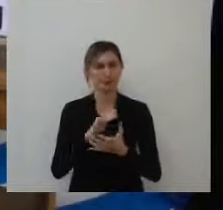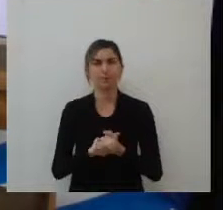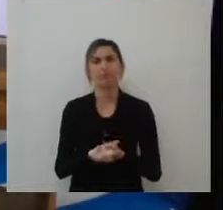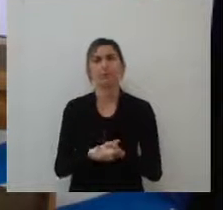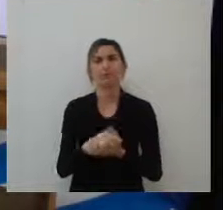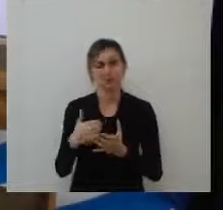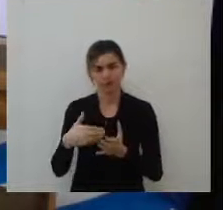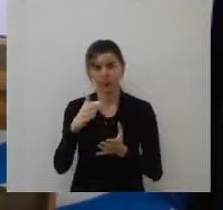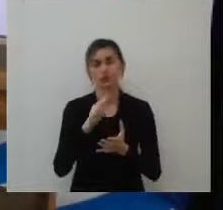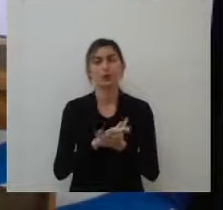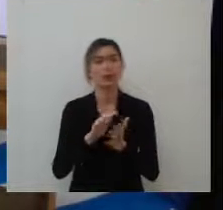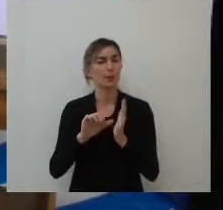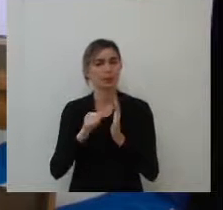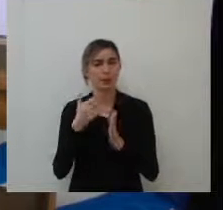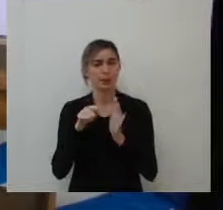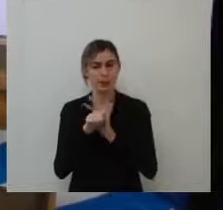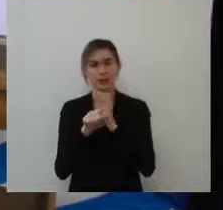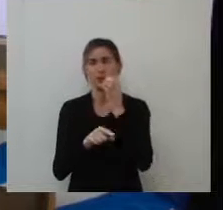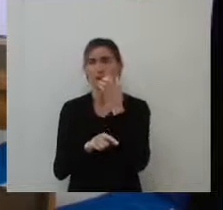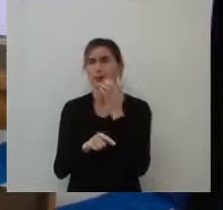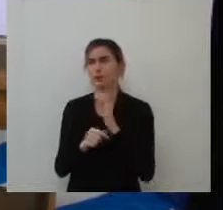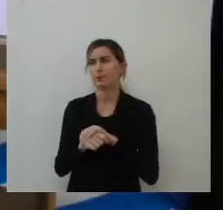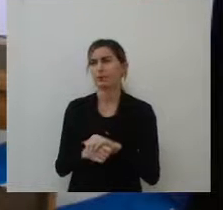vamos lá. Deixa eu ver, a primeira pergunta.